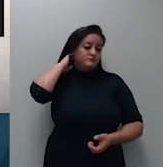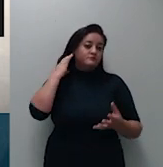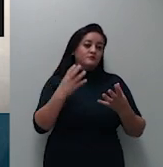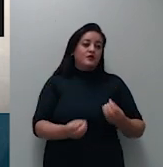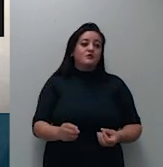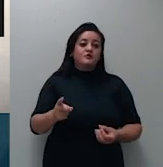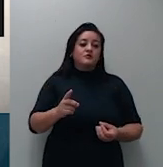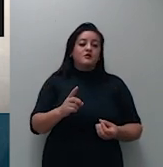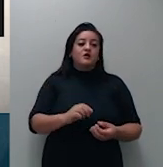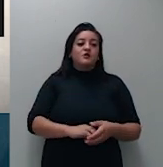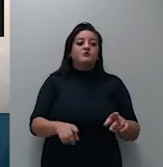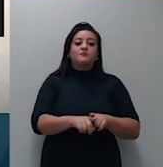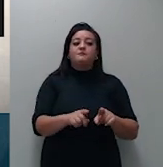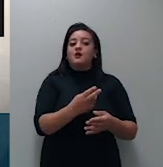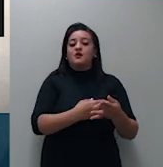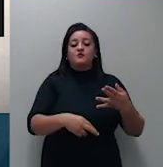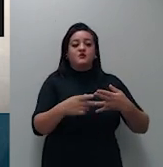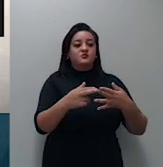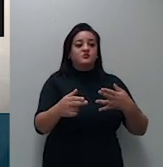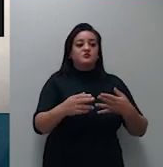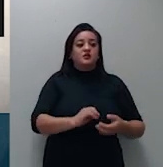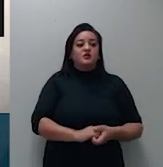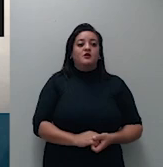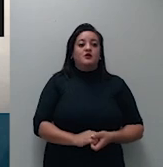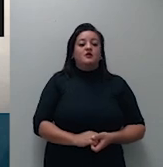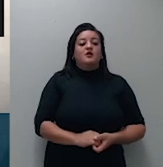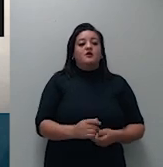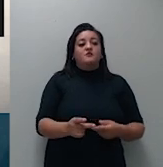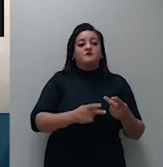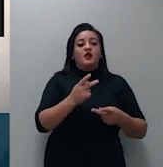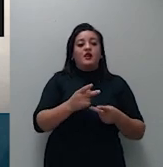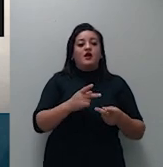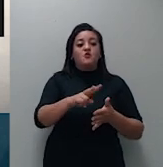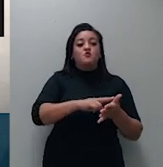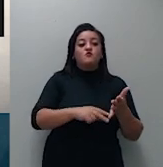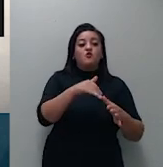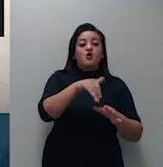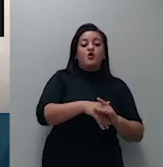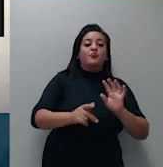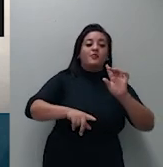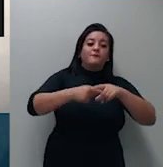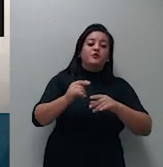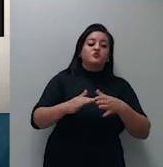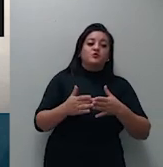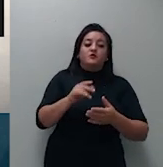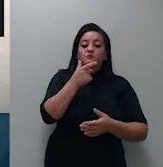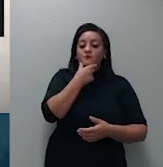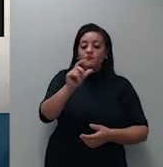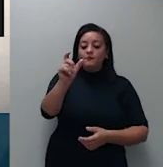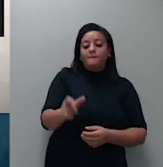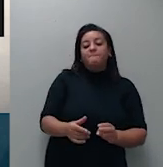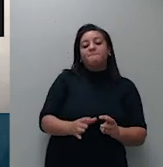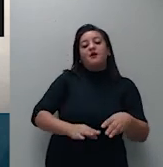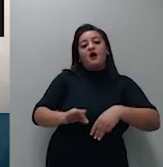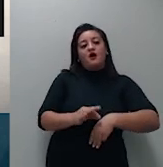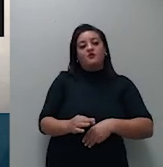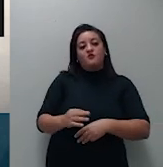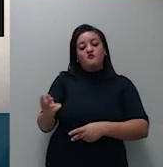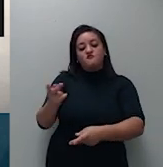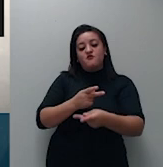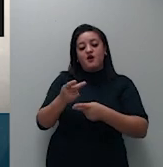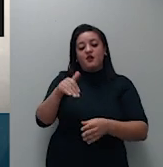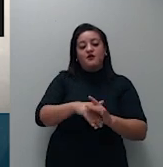rejeito nego provimento ao agravo interno reservar para a leitura do voto quando vossa excelência